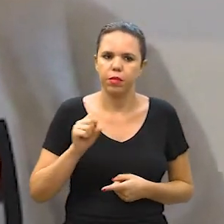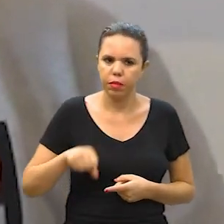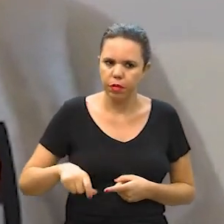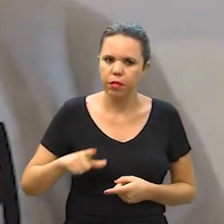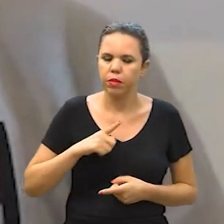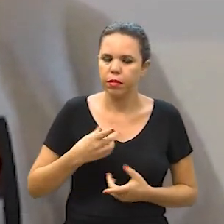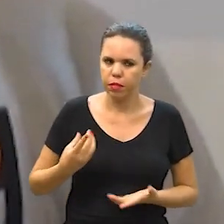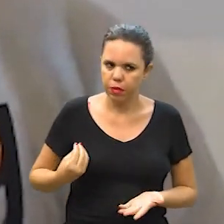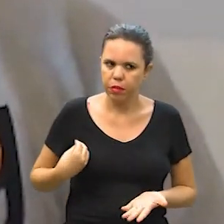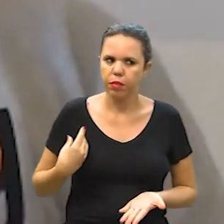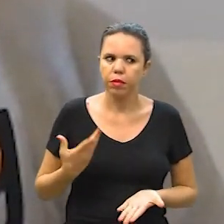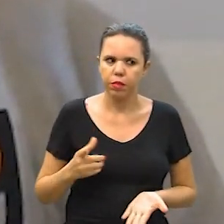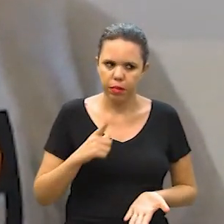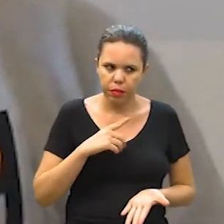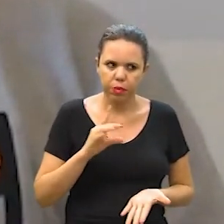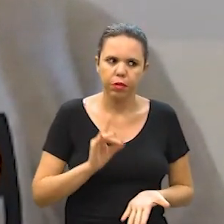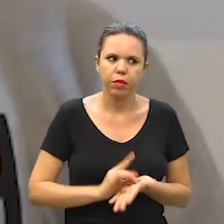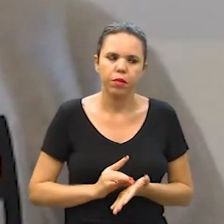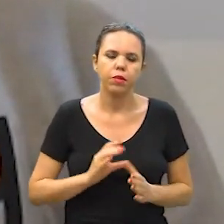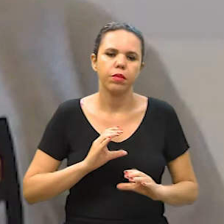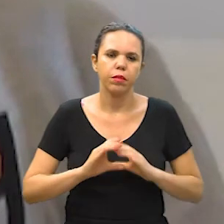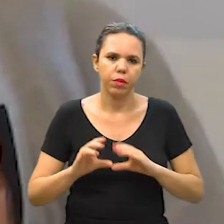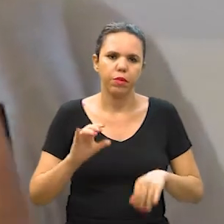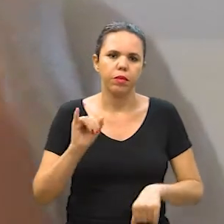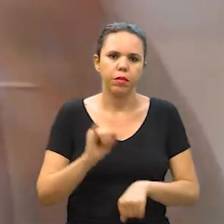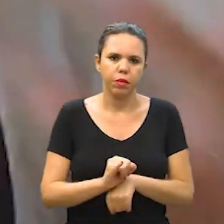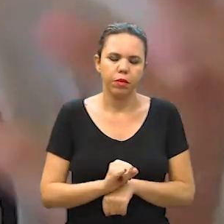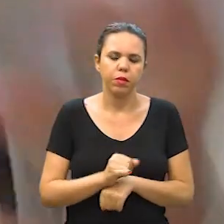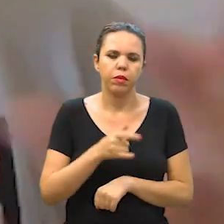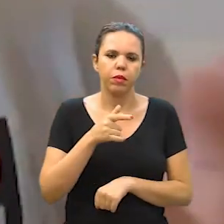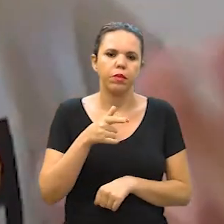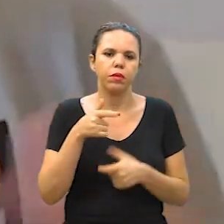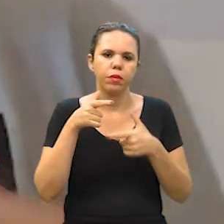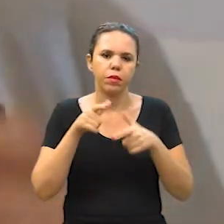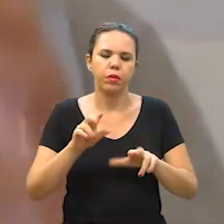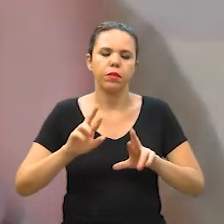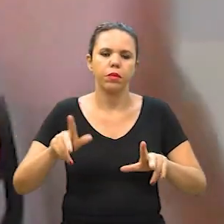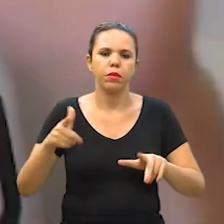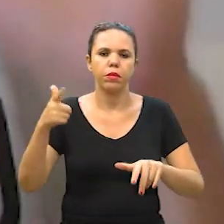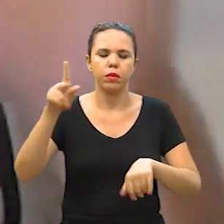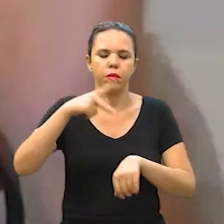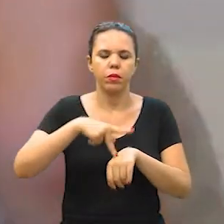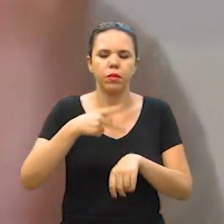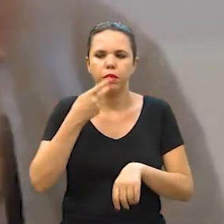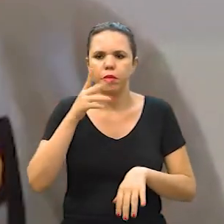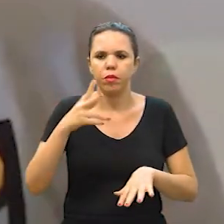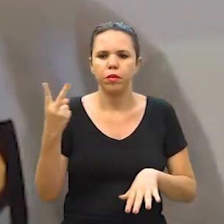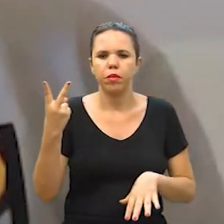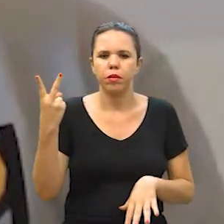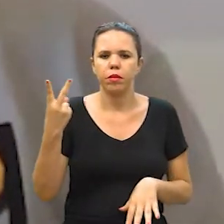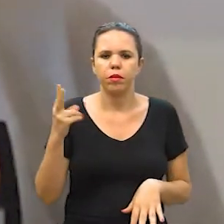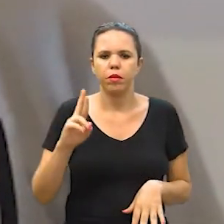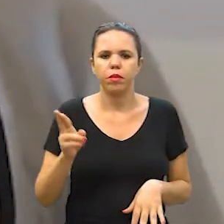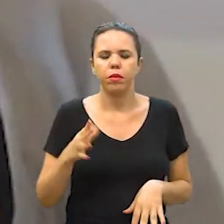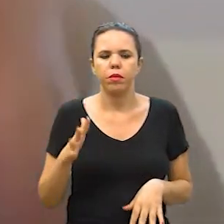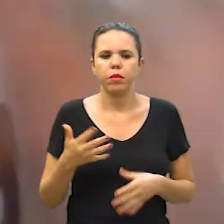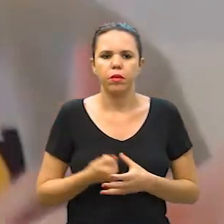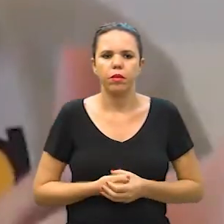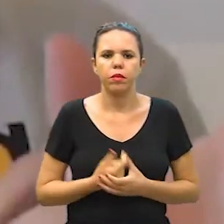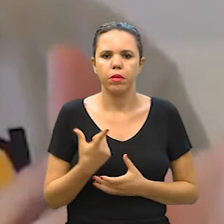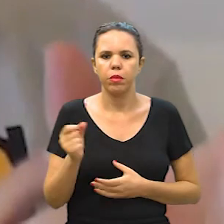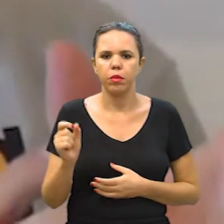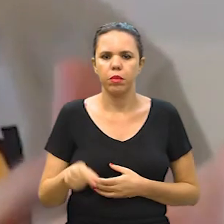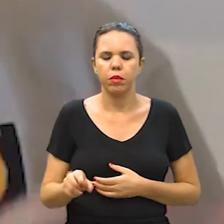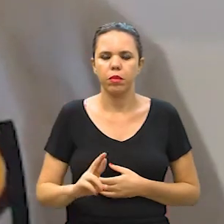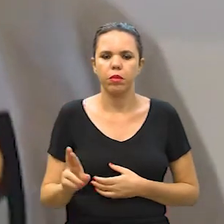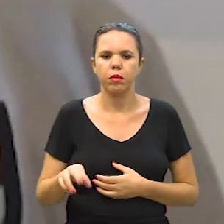existem realmente intercâmbios que variam hoje vamos falar em valores de reais, de 10